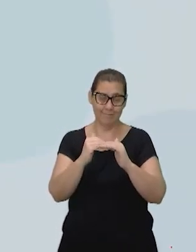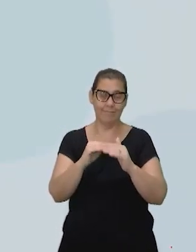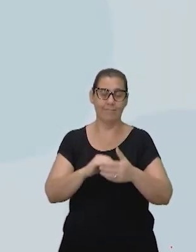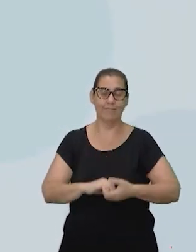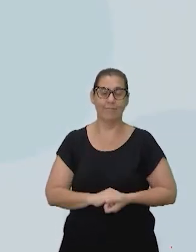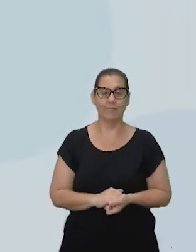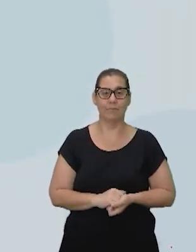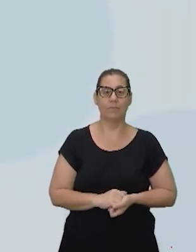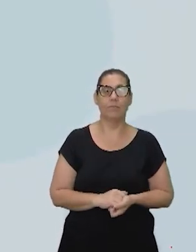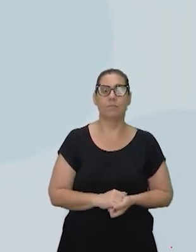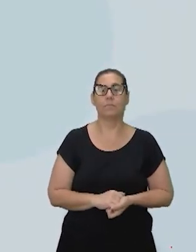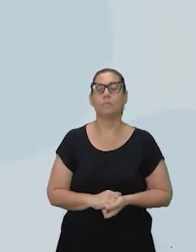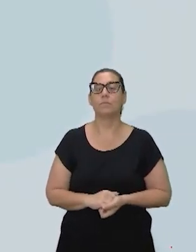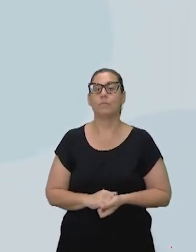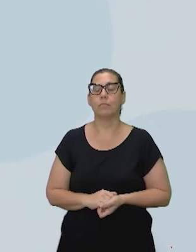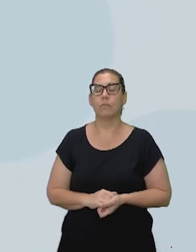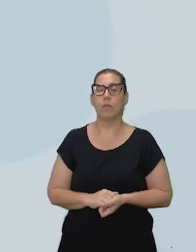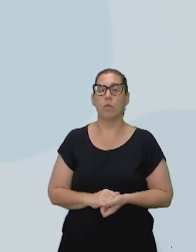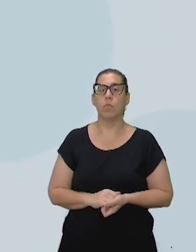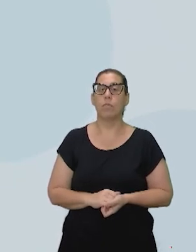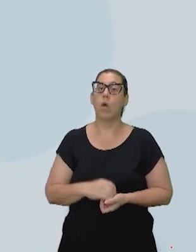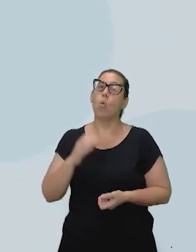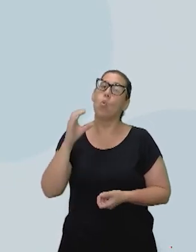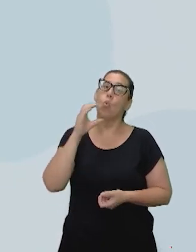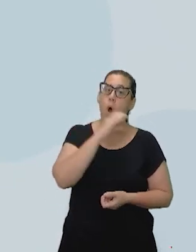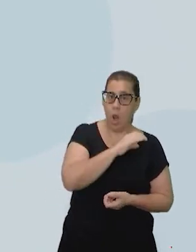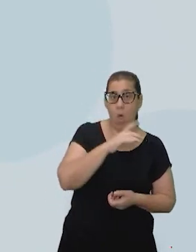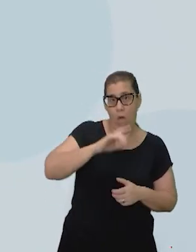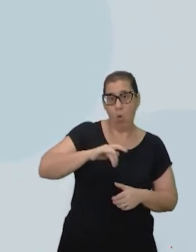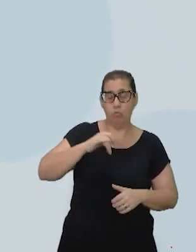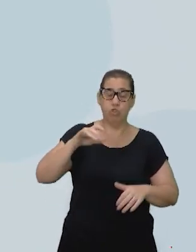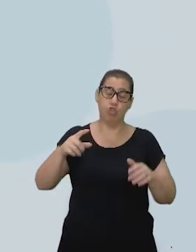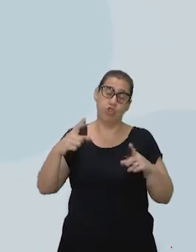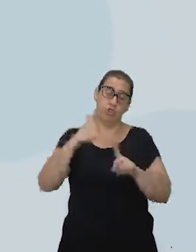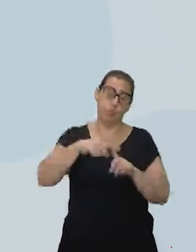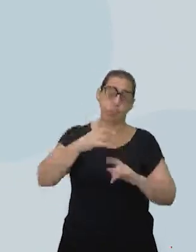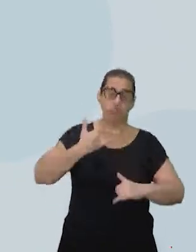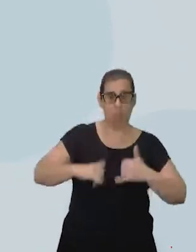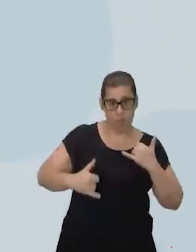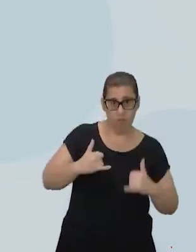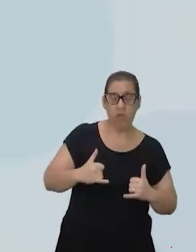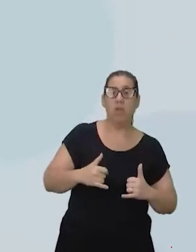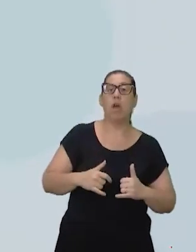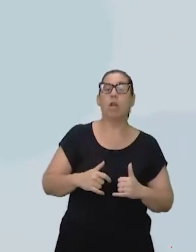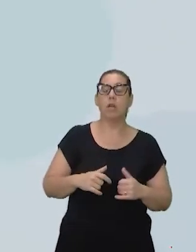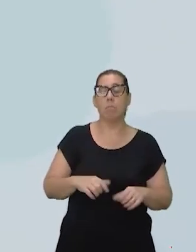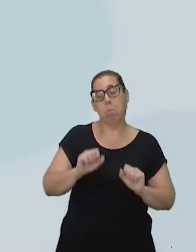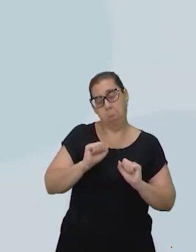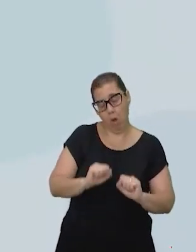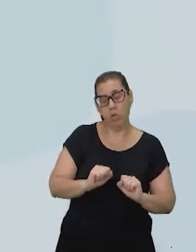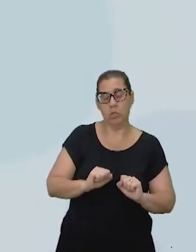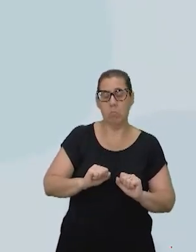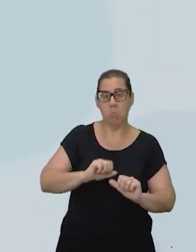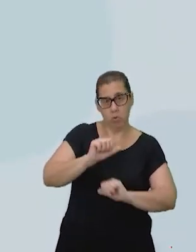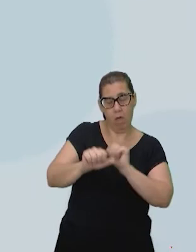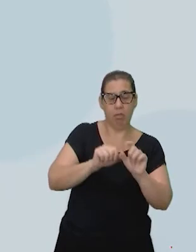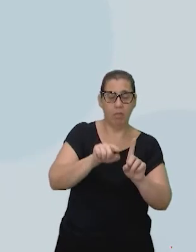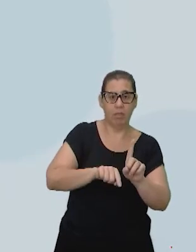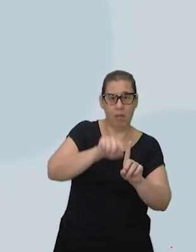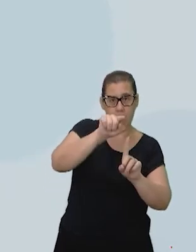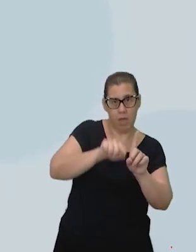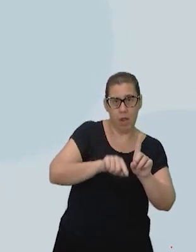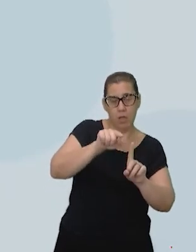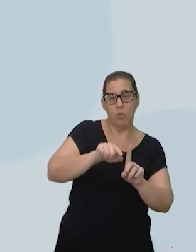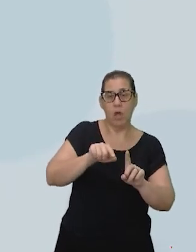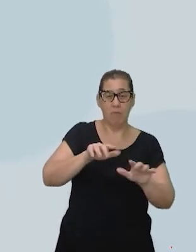calor envolvido. O calor é uma forma de energia que pode fazer um corpo alterar a sua temperatura